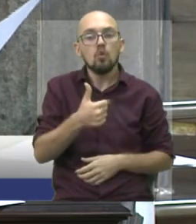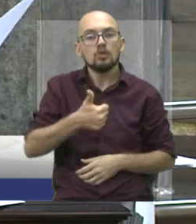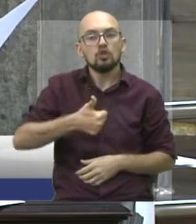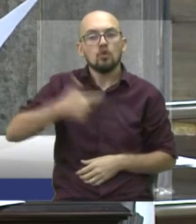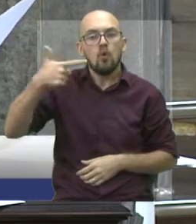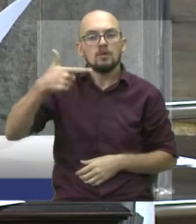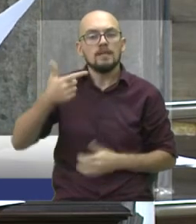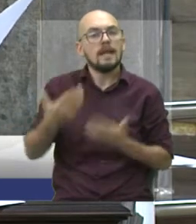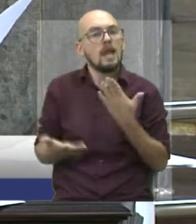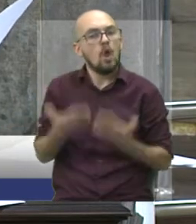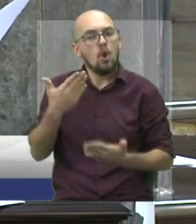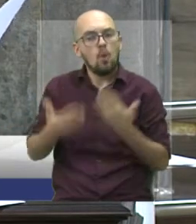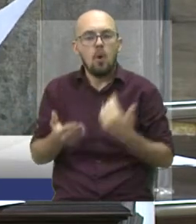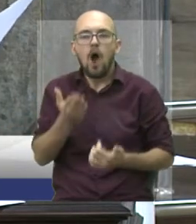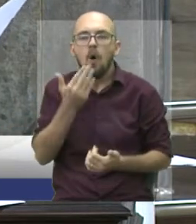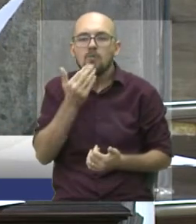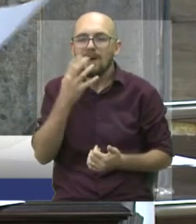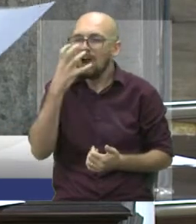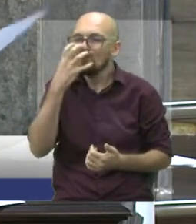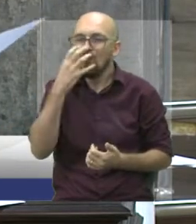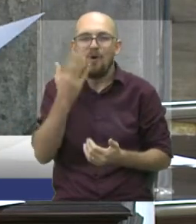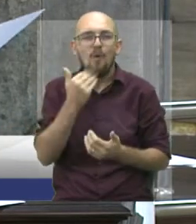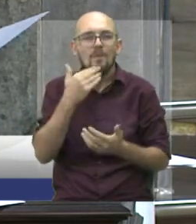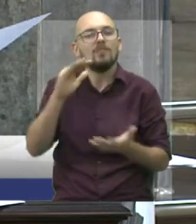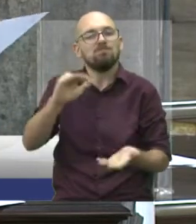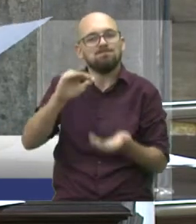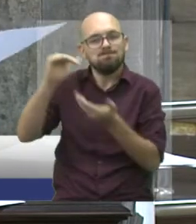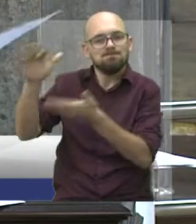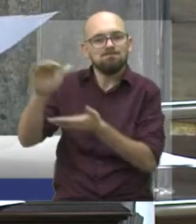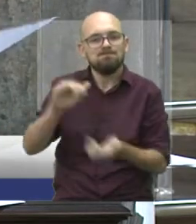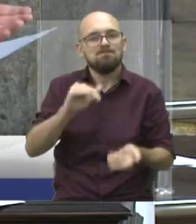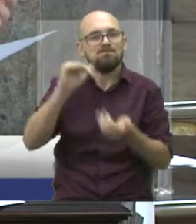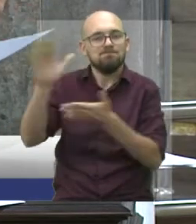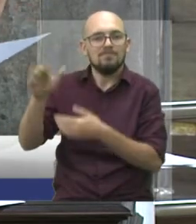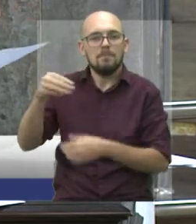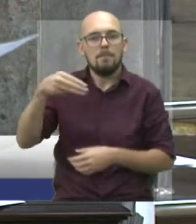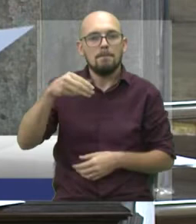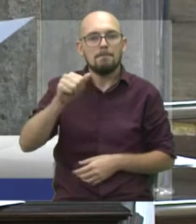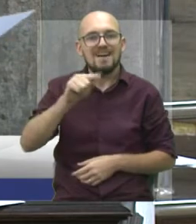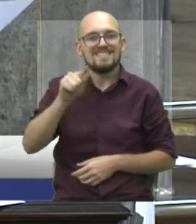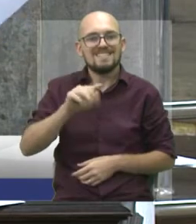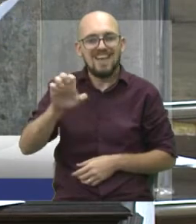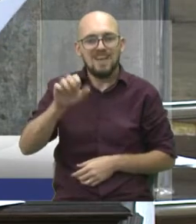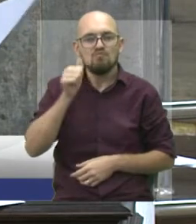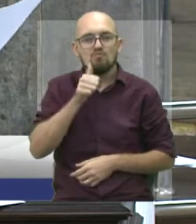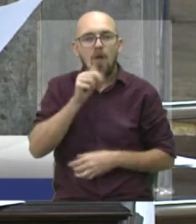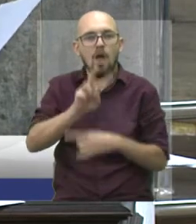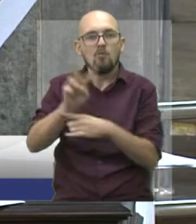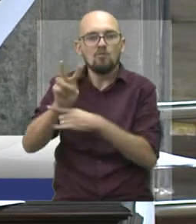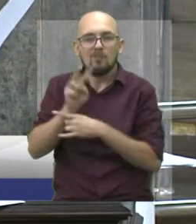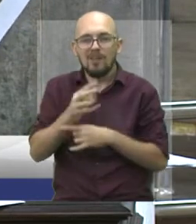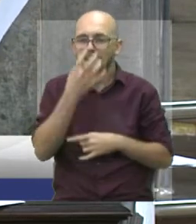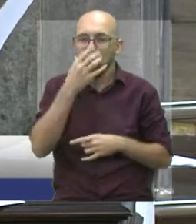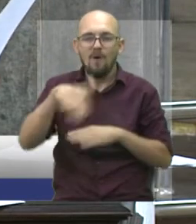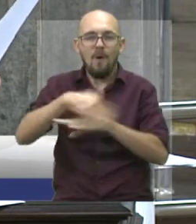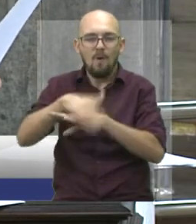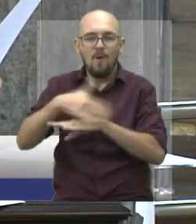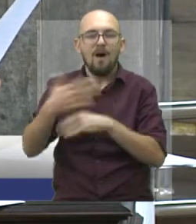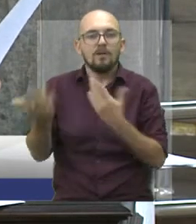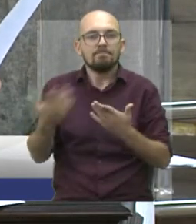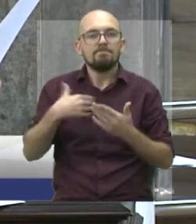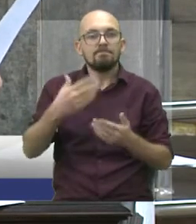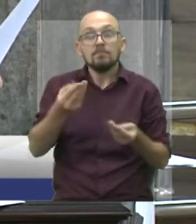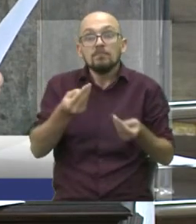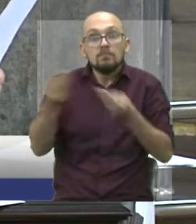ração para voluntária que cuida dos animais de rua, a Mazé, é isso, né, David? E a doação será